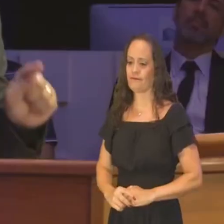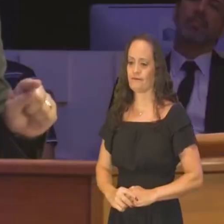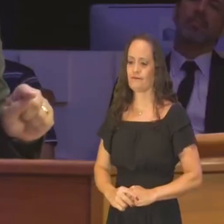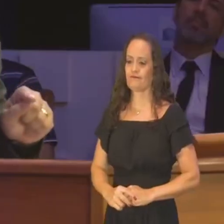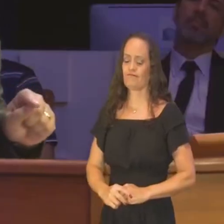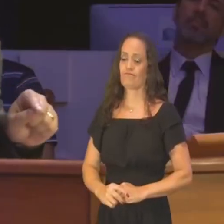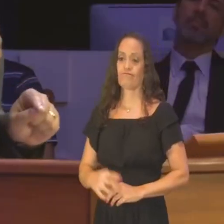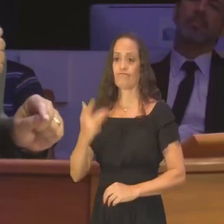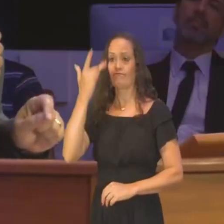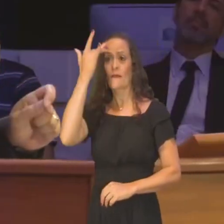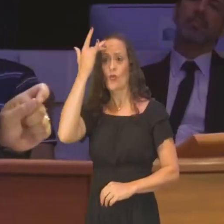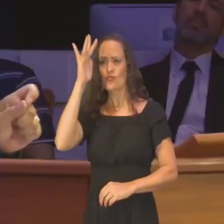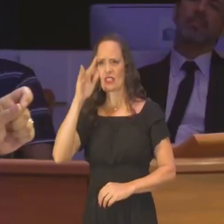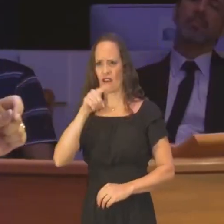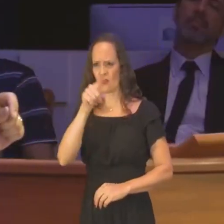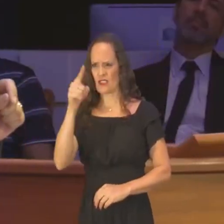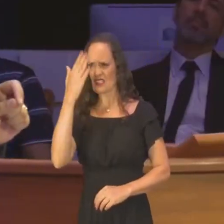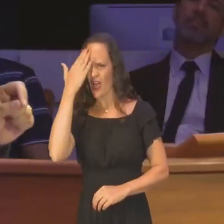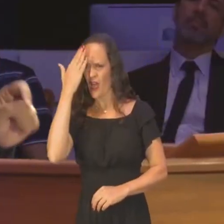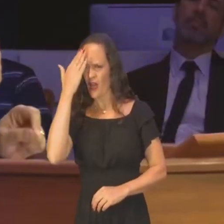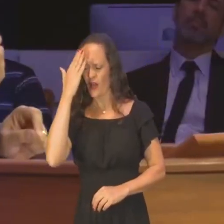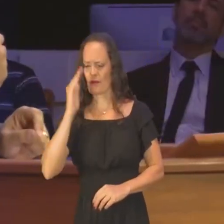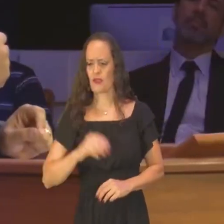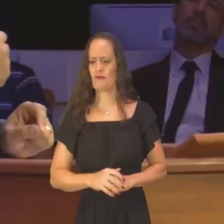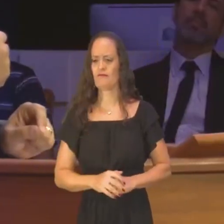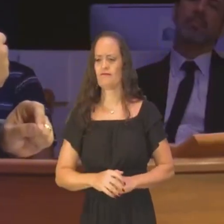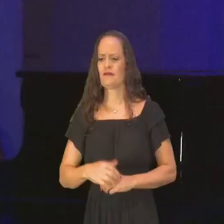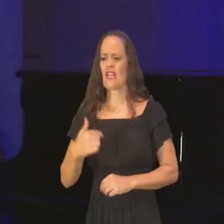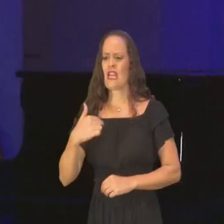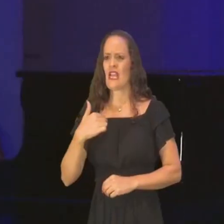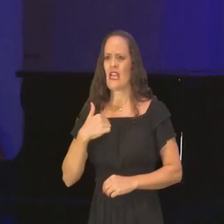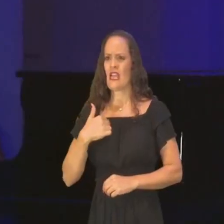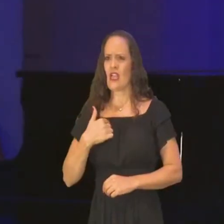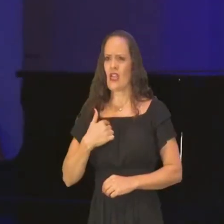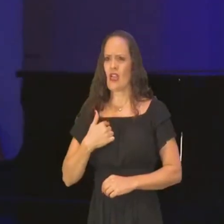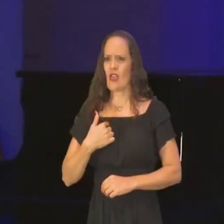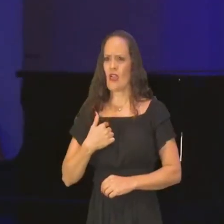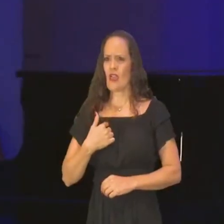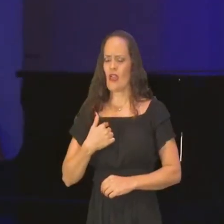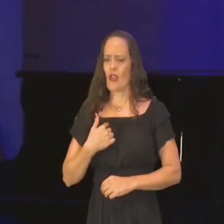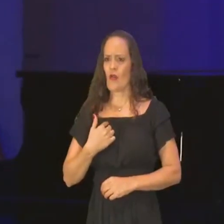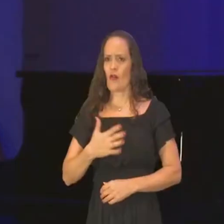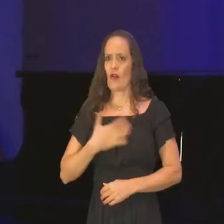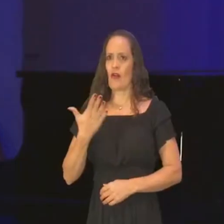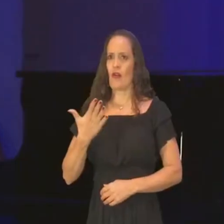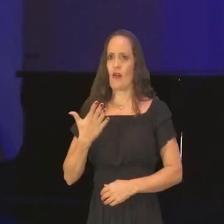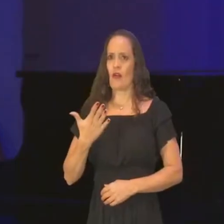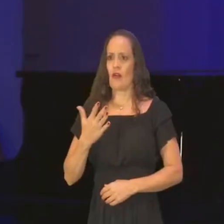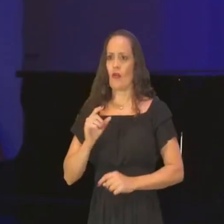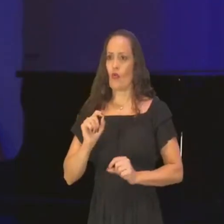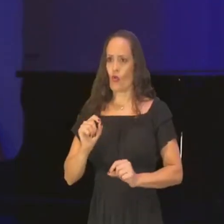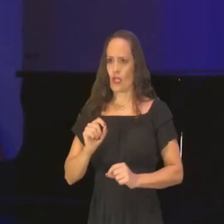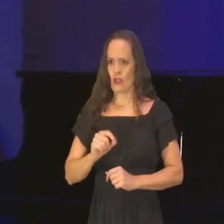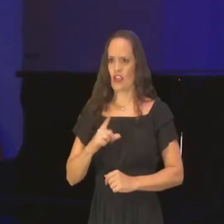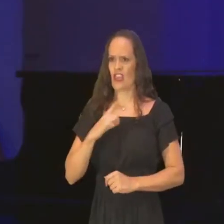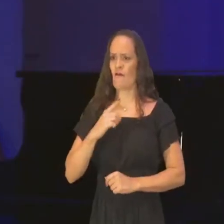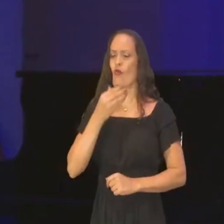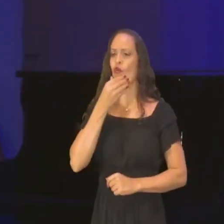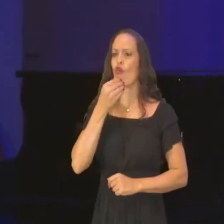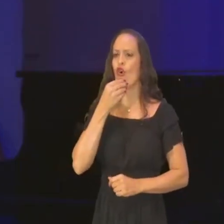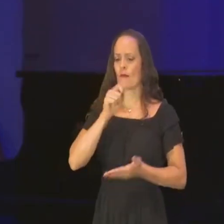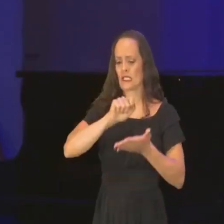Eu não sei se você ficou sabendo, mas eu fiquei profundamente chocado com a notícia de um